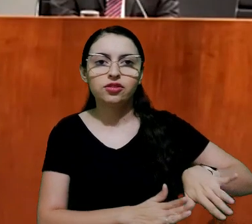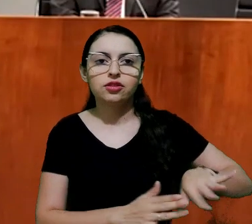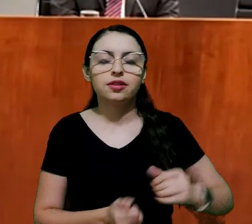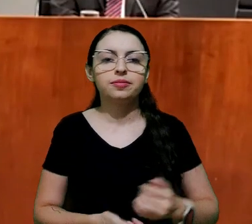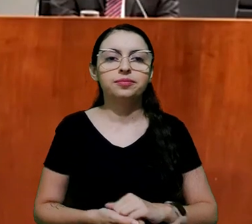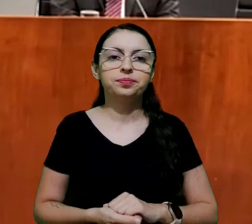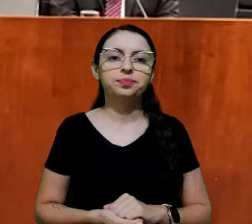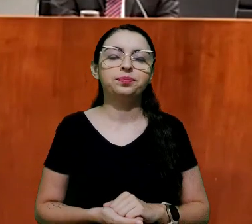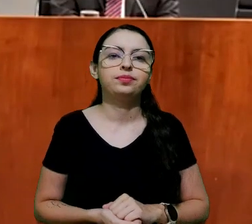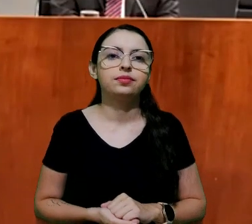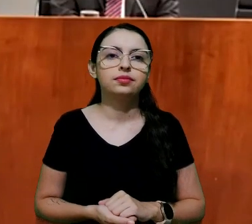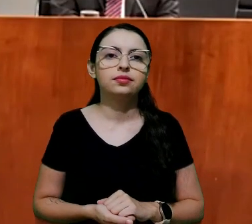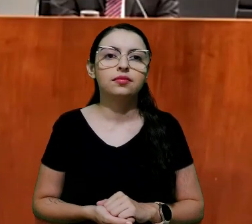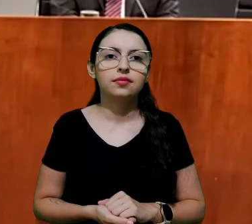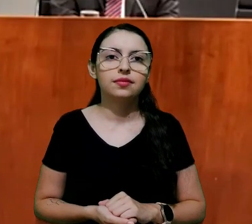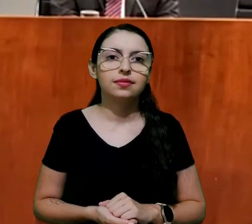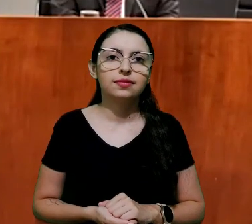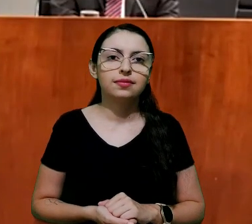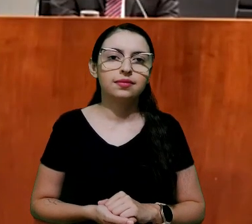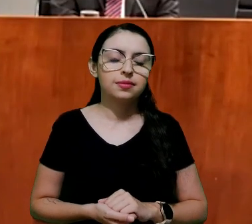tenho aqui. Não precisa.